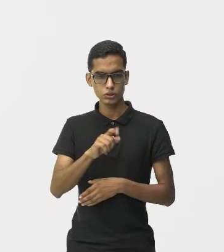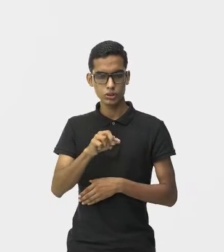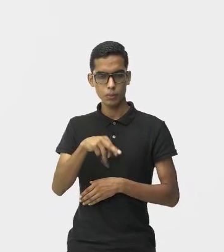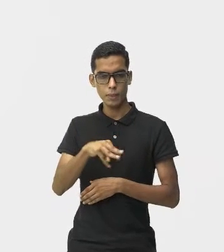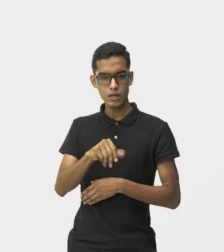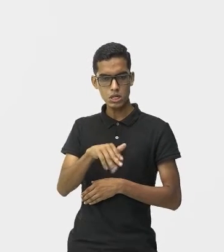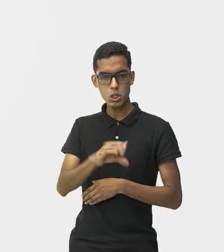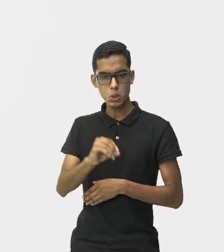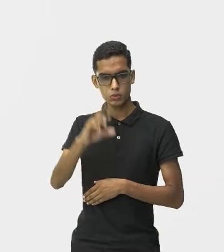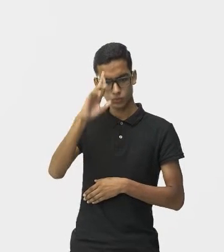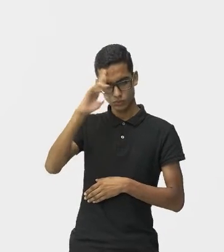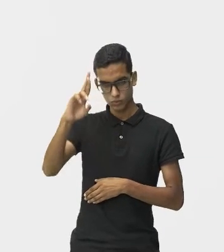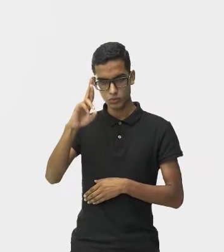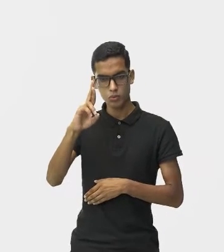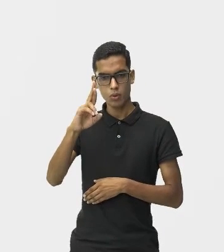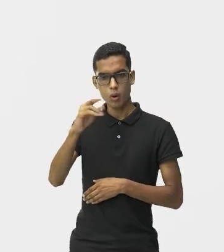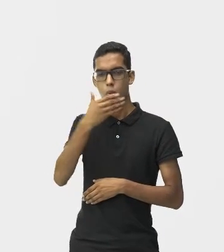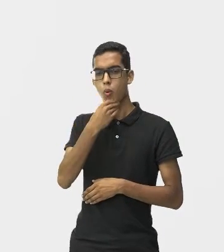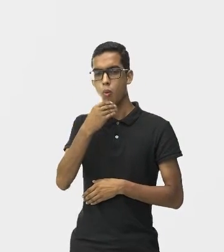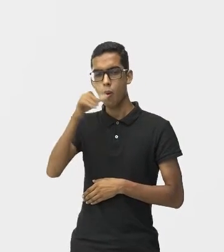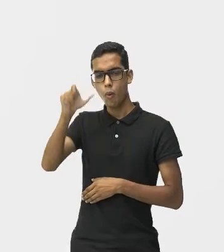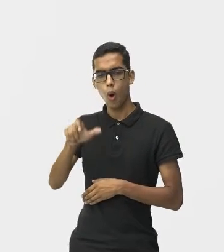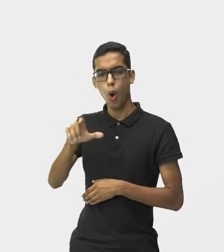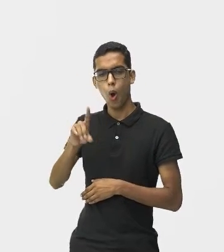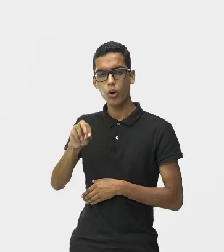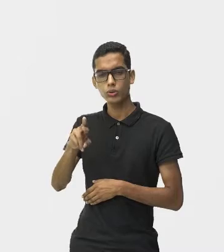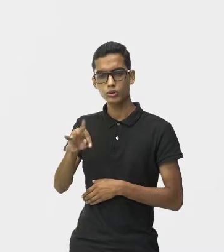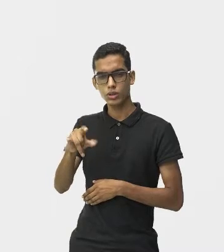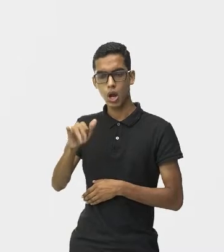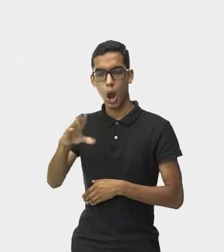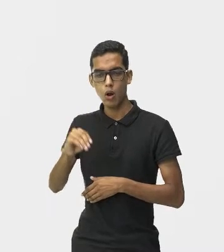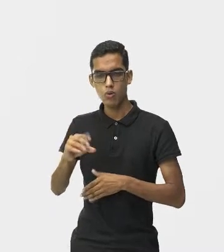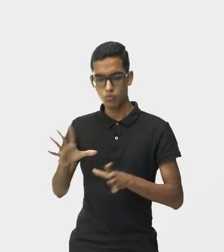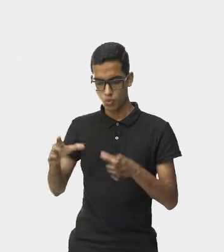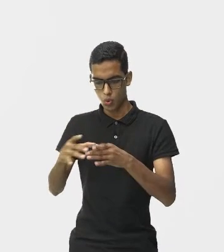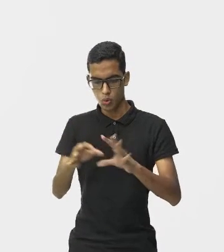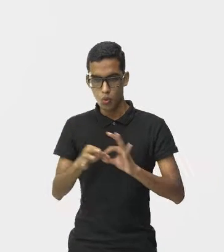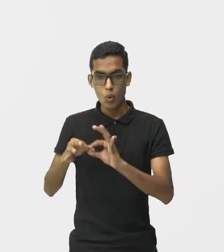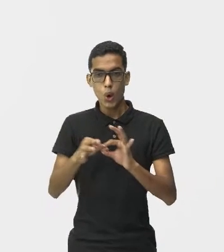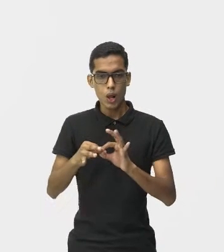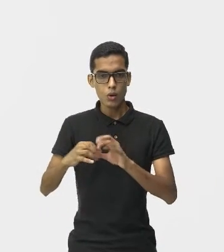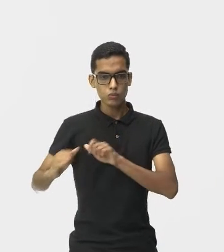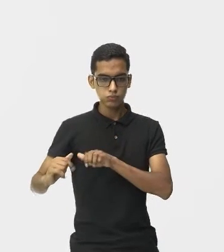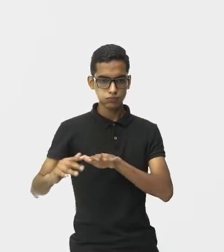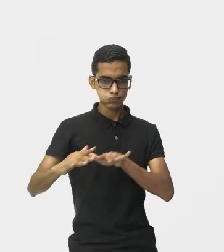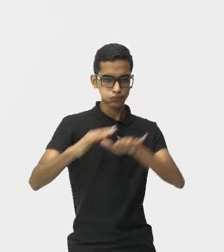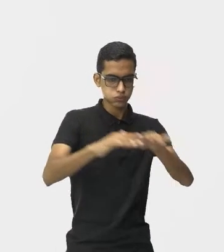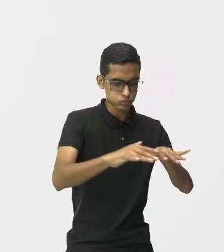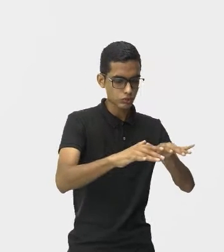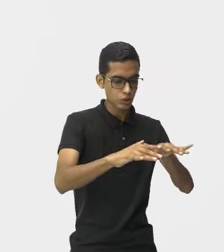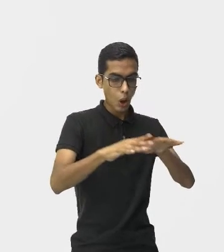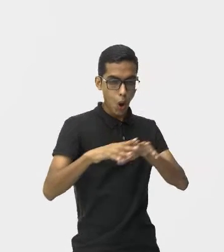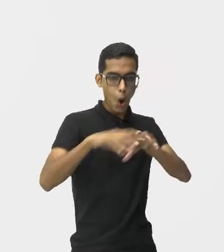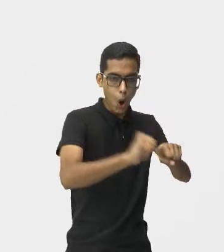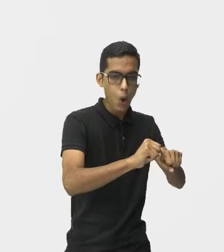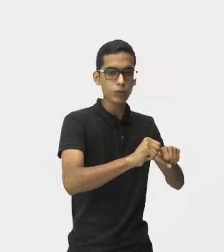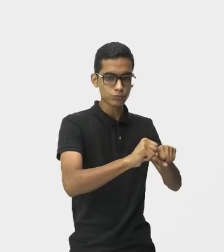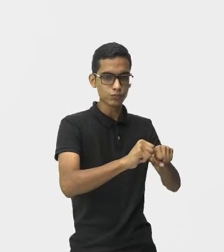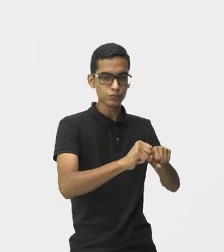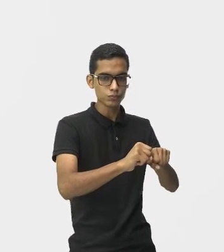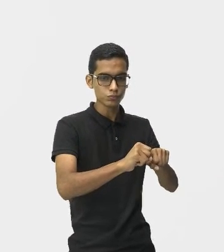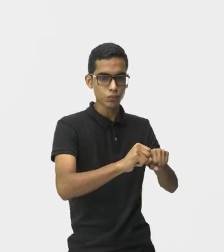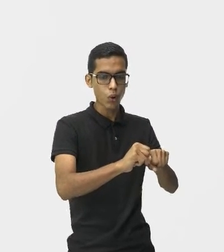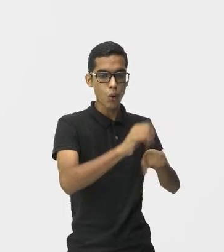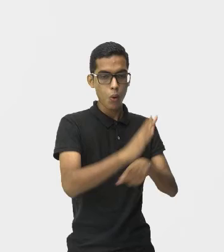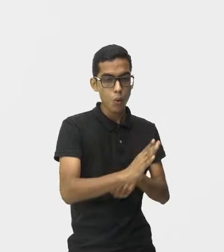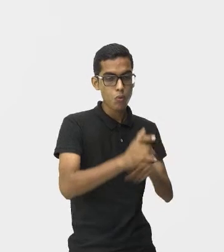Odoacro, invadiram e conquistaram Roma. Desmoronou assim o Império Romano do Ocidente. Por sua repercussão, o